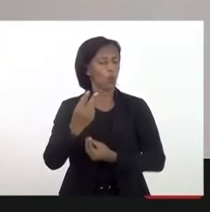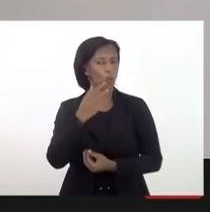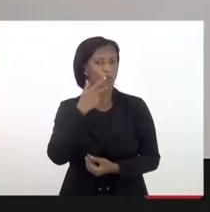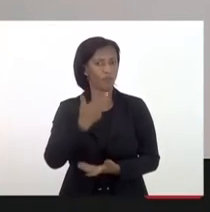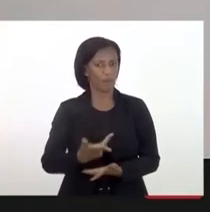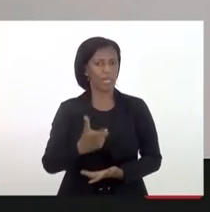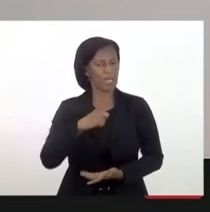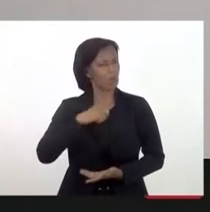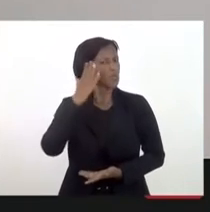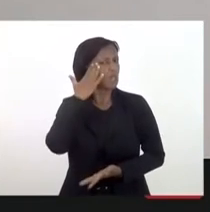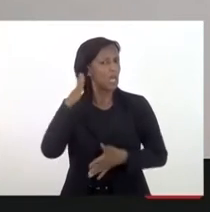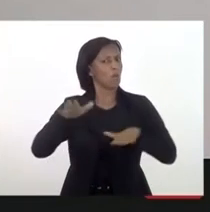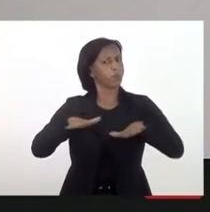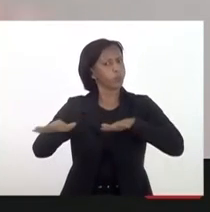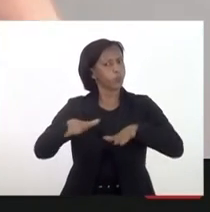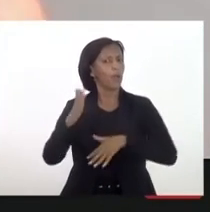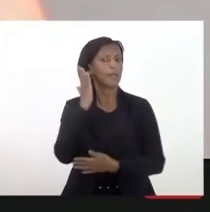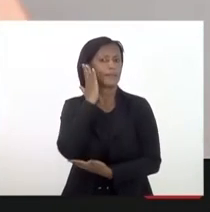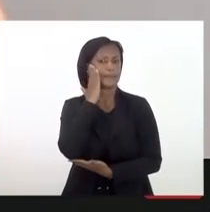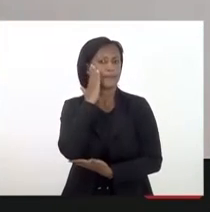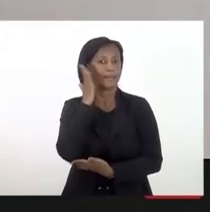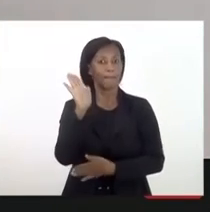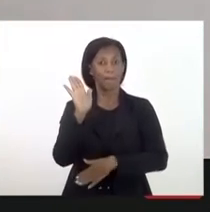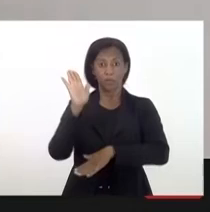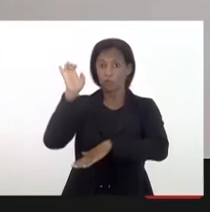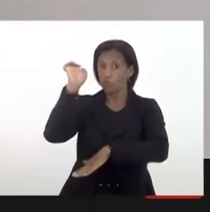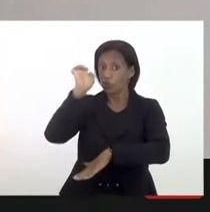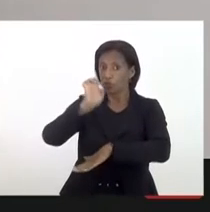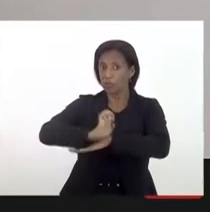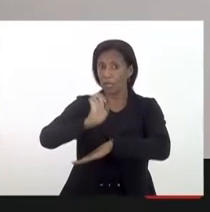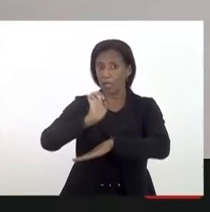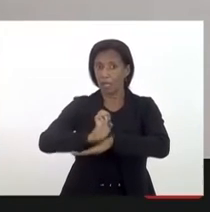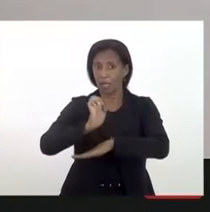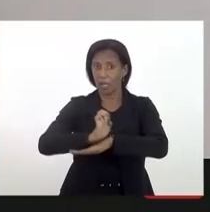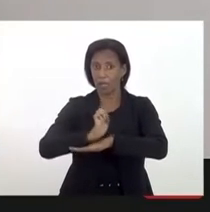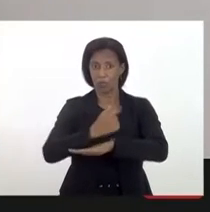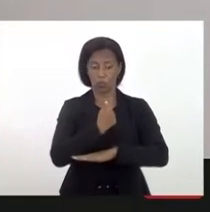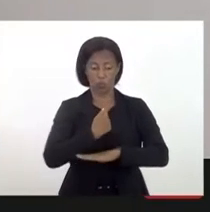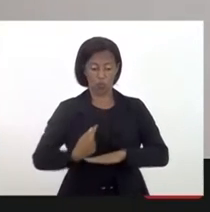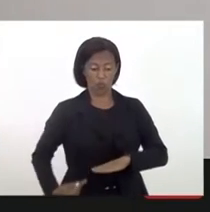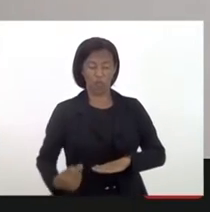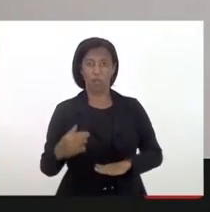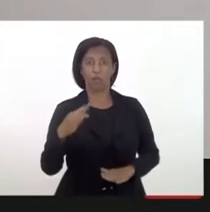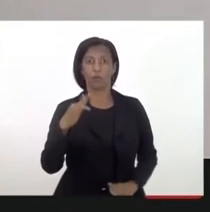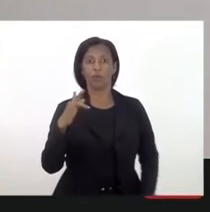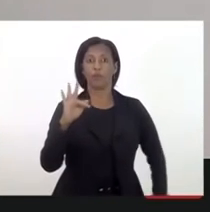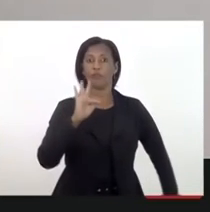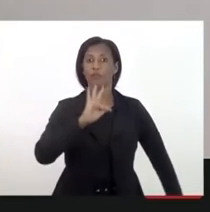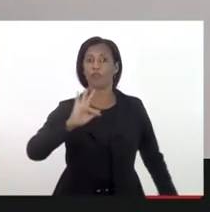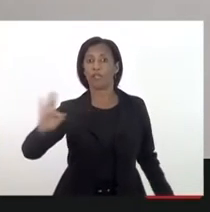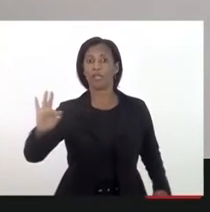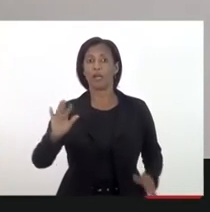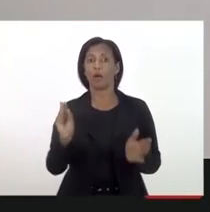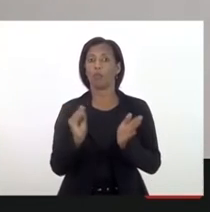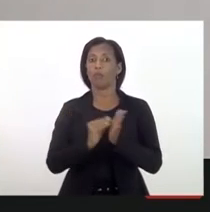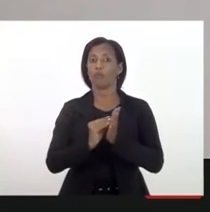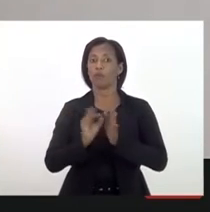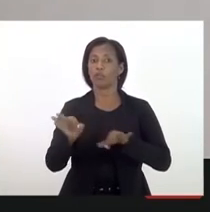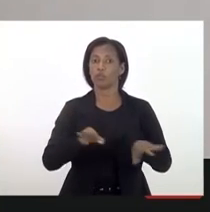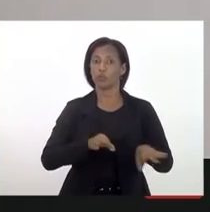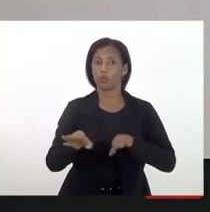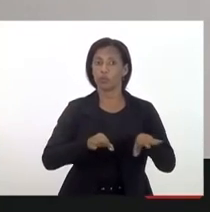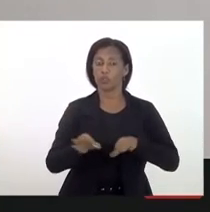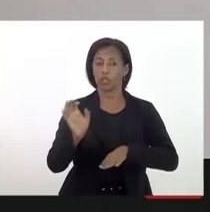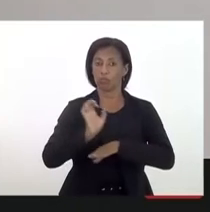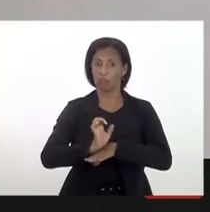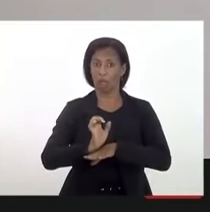eu sei do movimento, mas o Estado ou o governo federal, por falta de projeto no Rio de Janeiro, ele